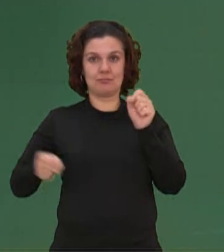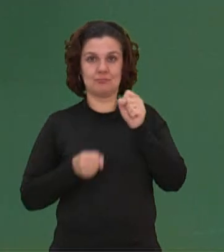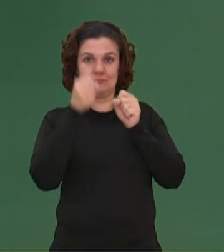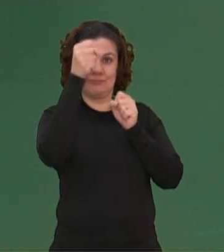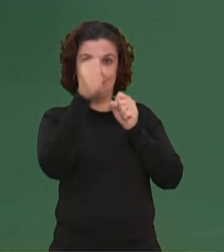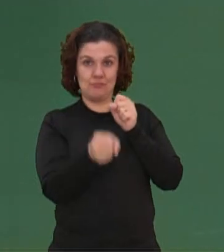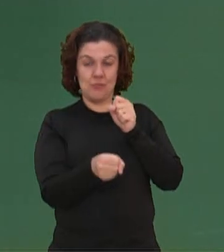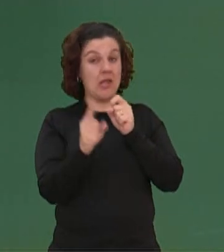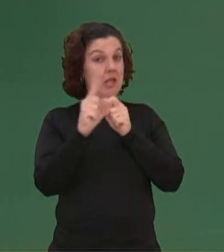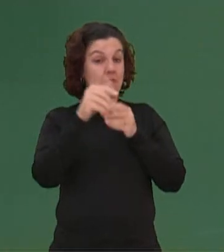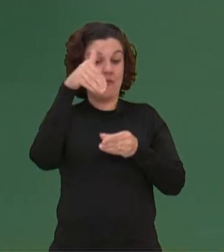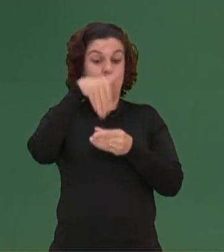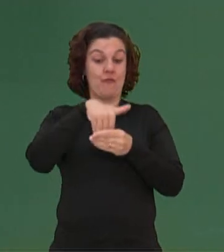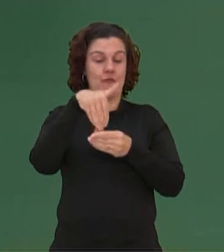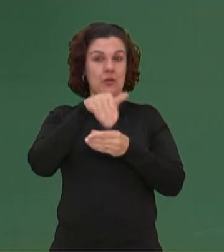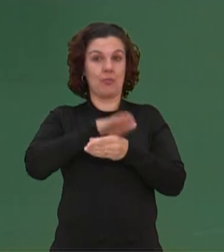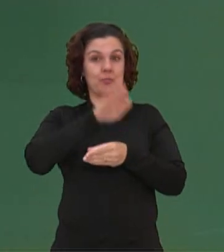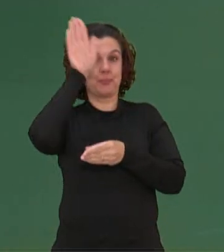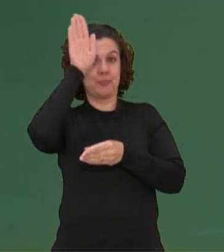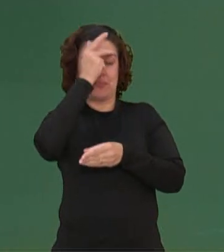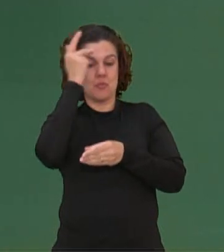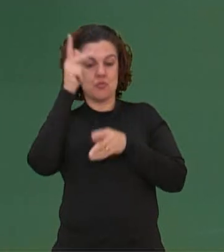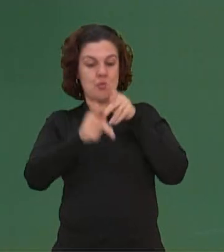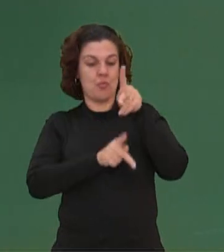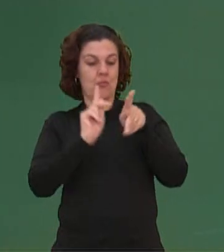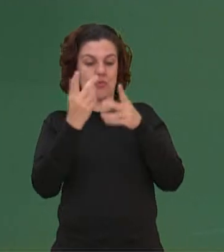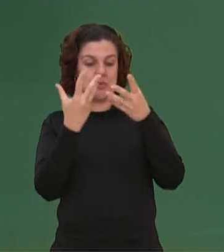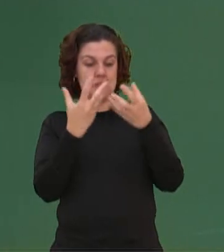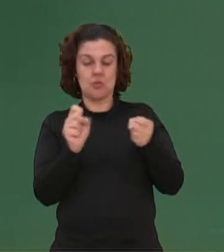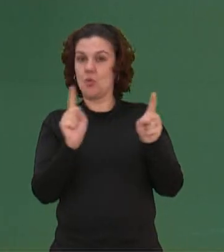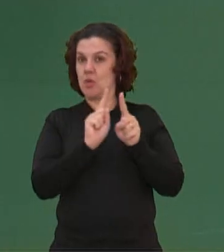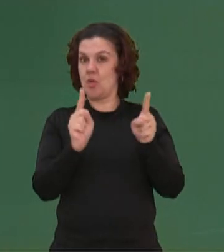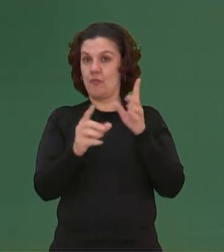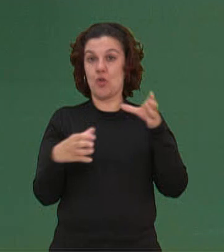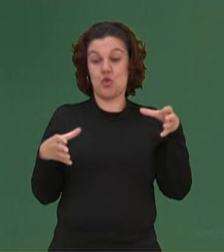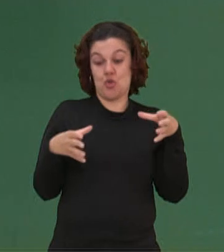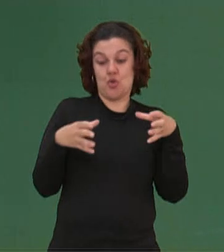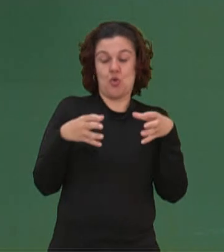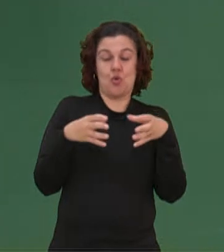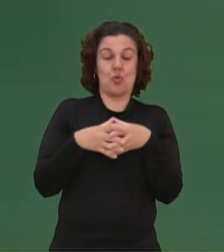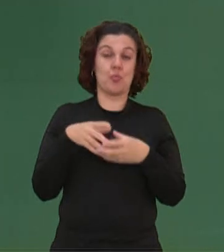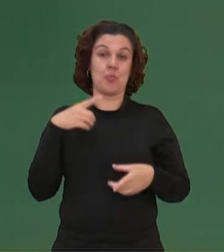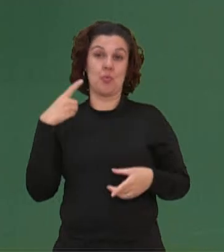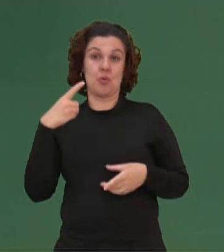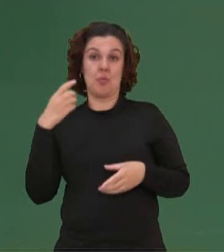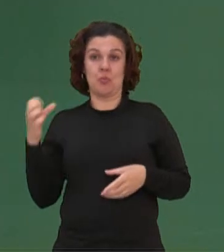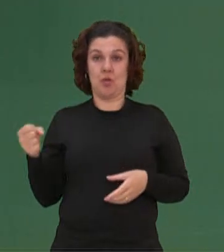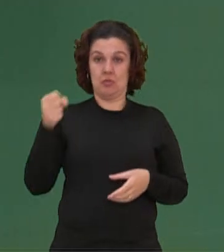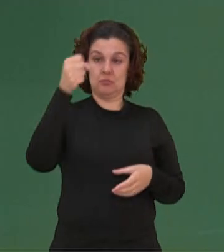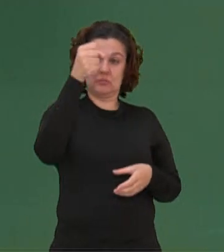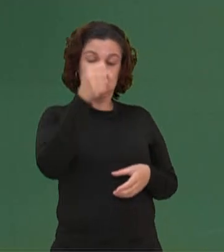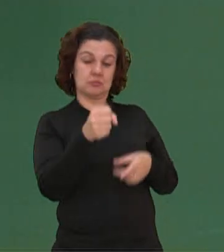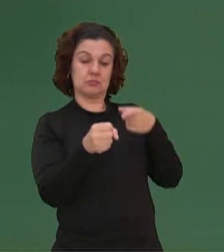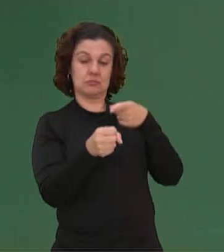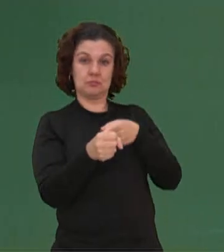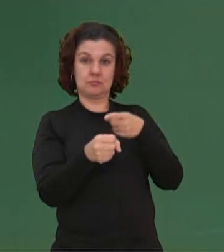indiretamente, ele não foi votado pelo povo, foram os deputados constituintes que o elegeram